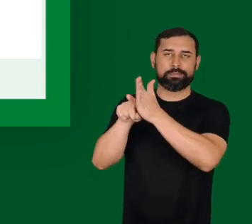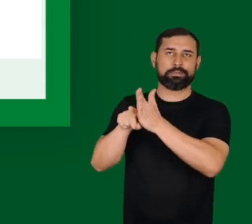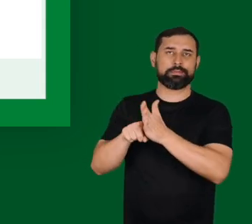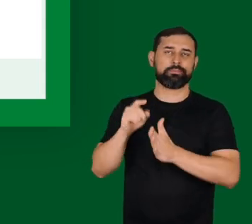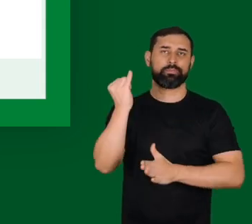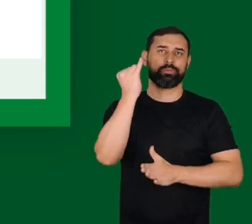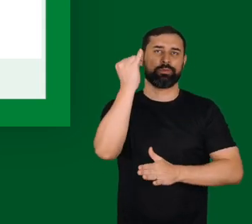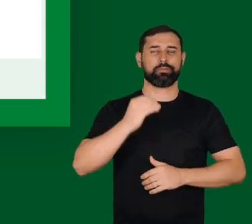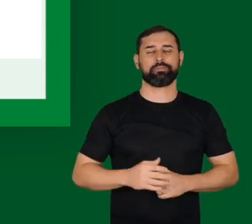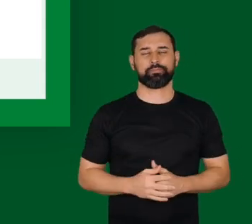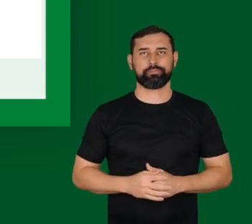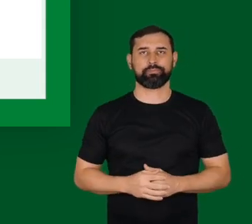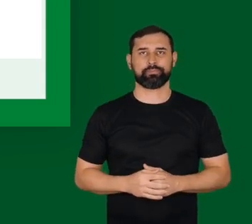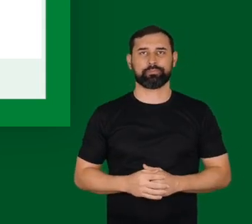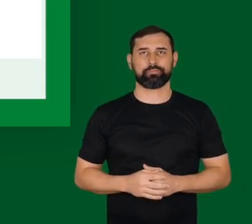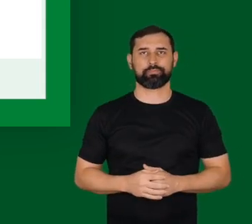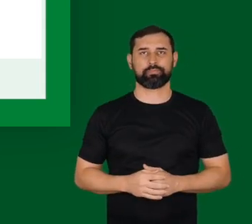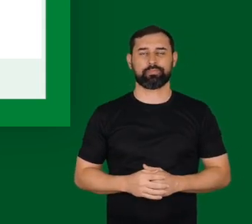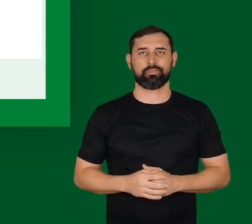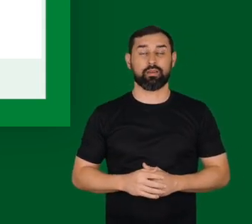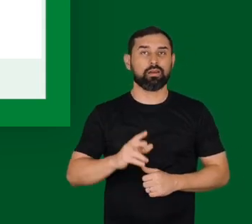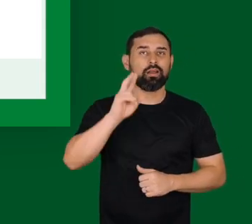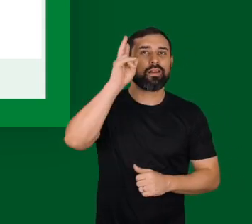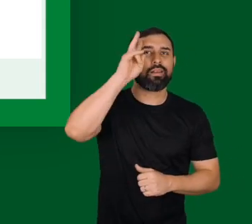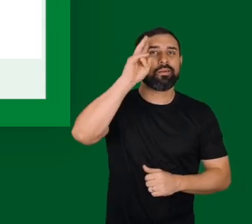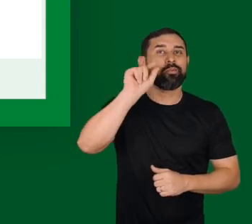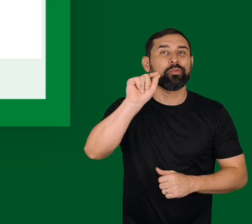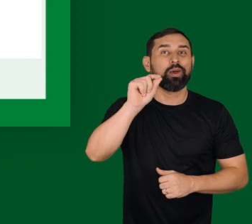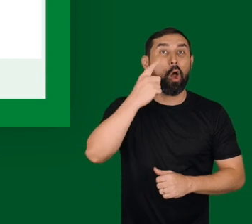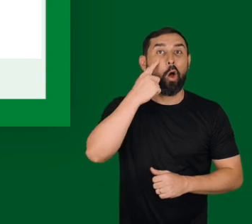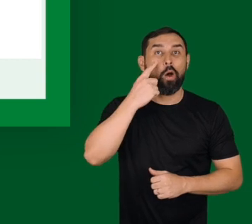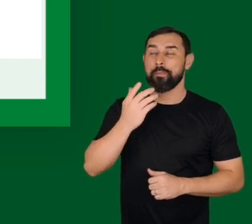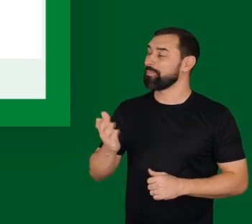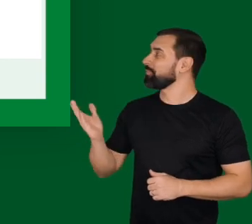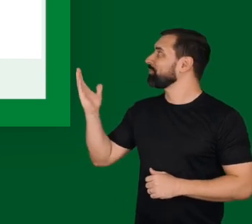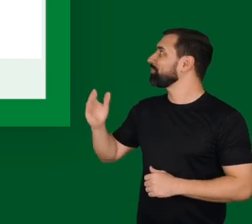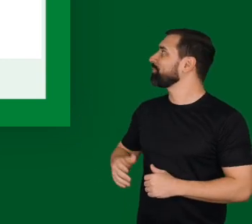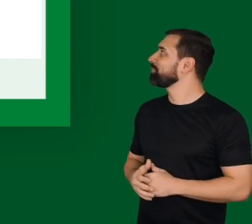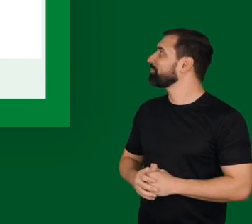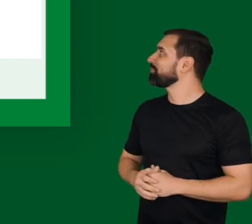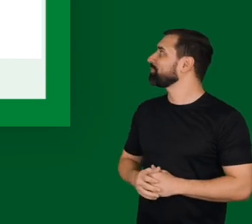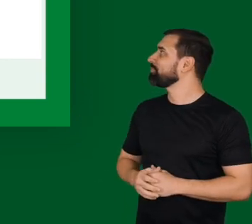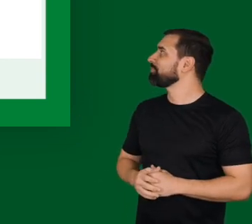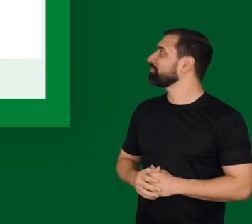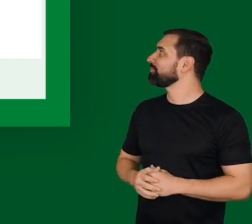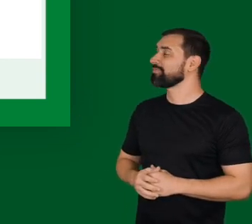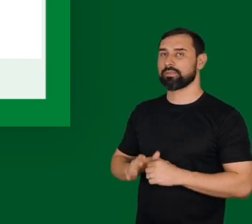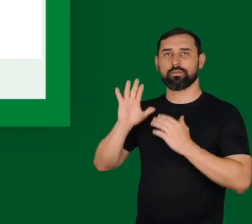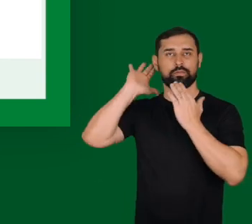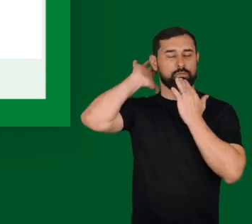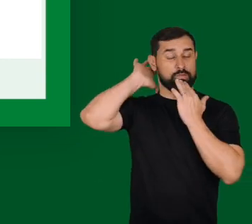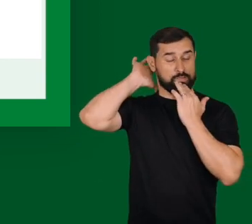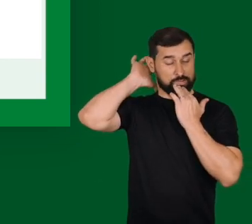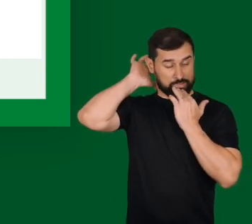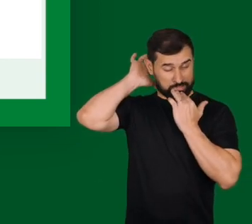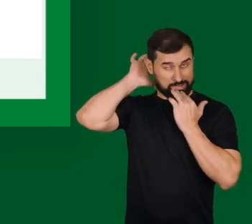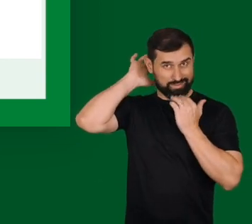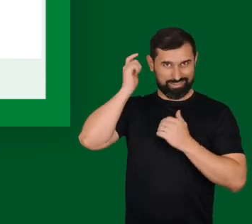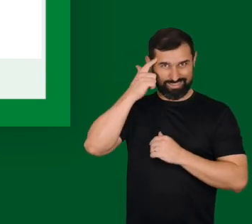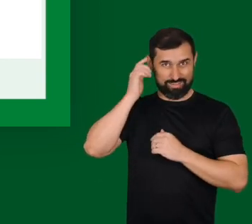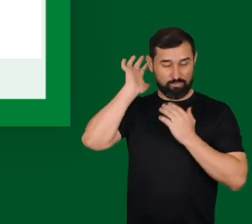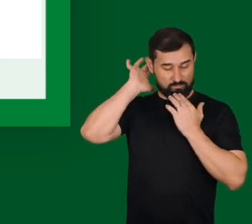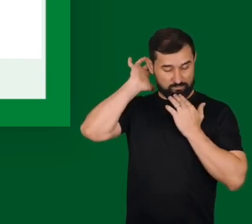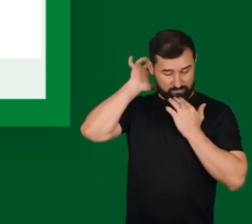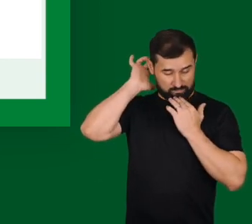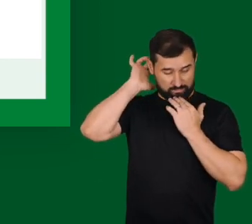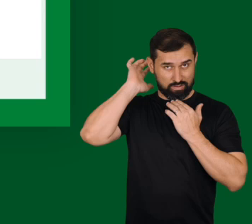tem que estar atento. E, lógico, toda e qualquer presença de malformação congênita vai aumentar o risco